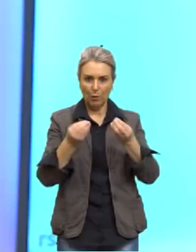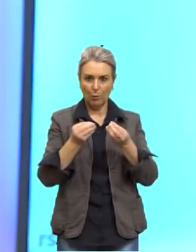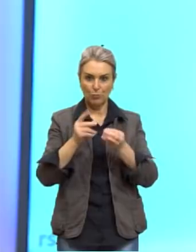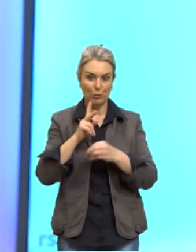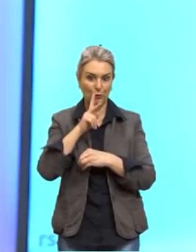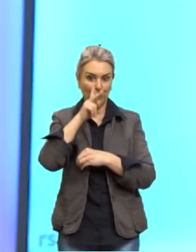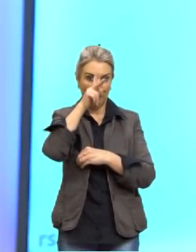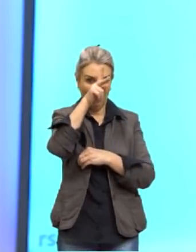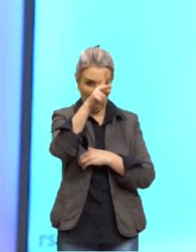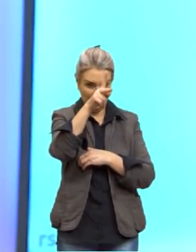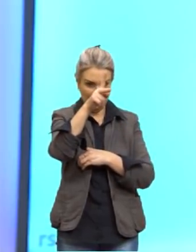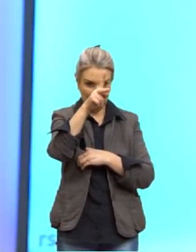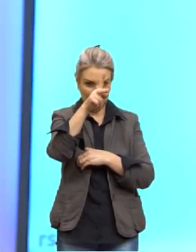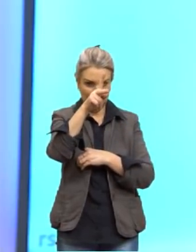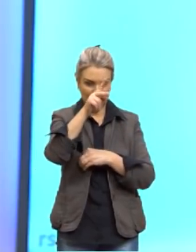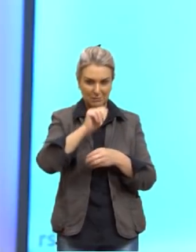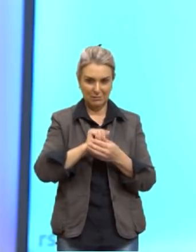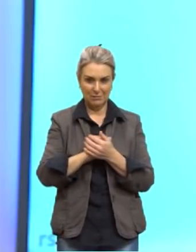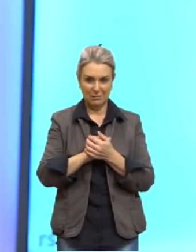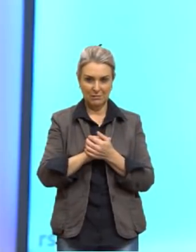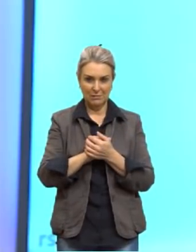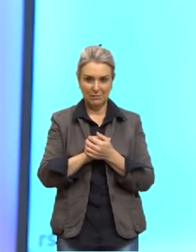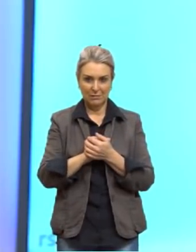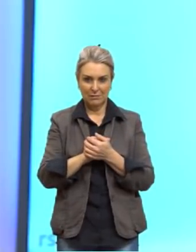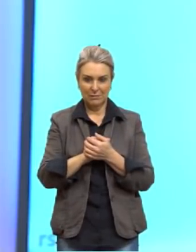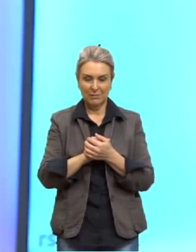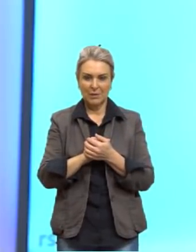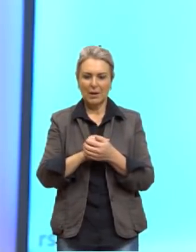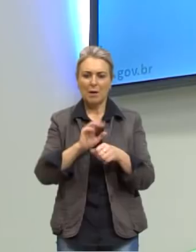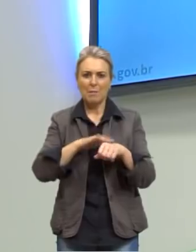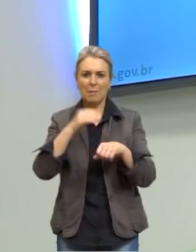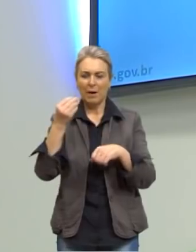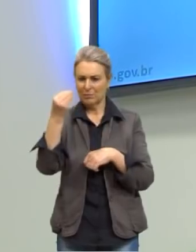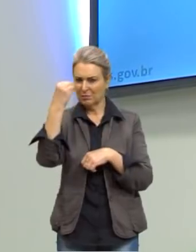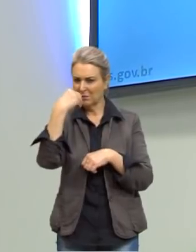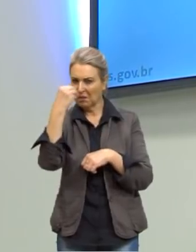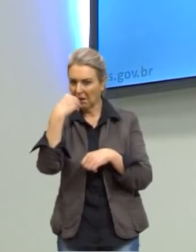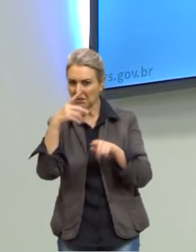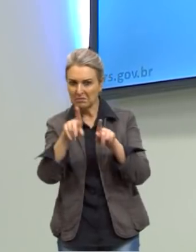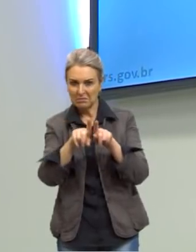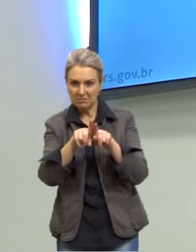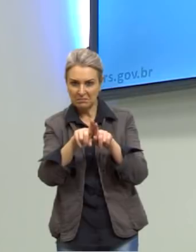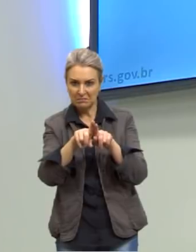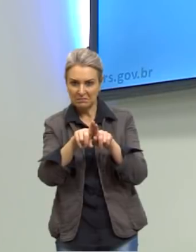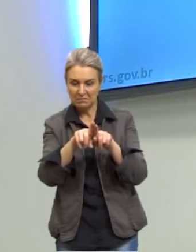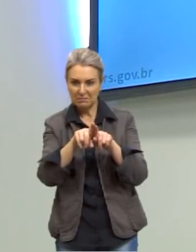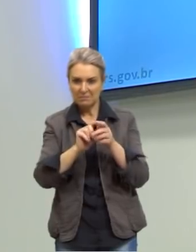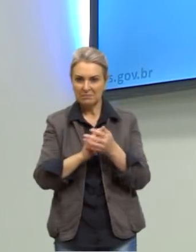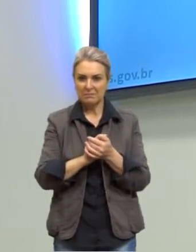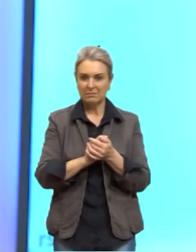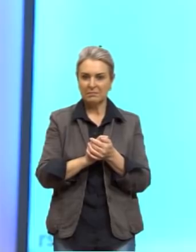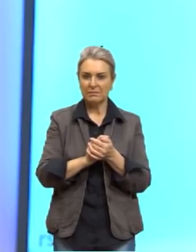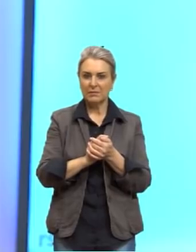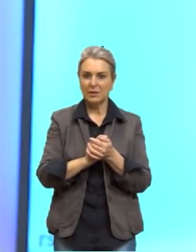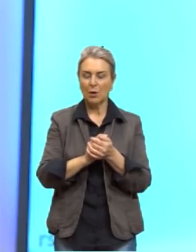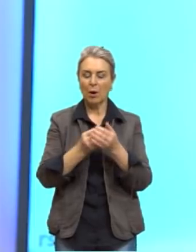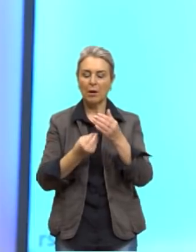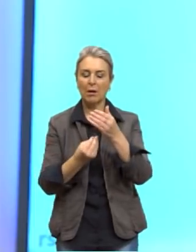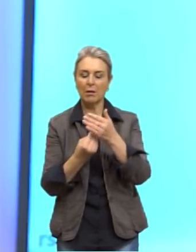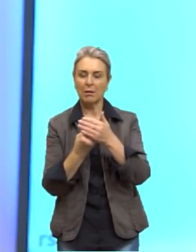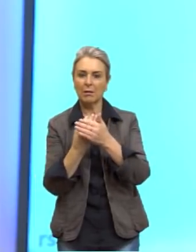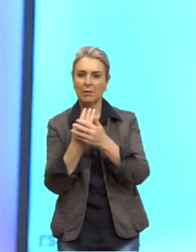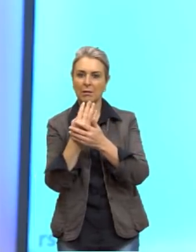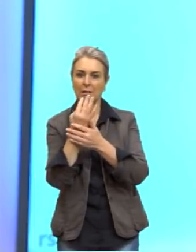induzido ó e são as mais fracas que nós temos e olha o ponto de ebulição